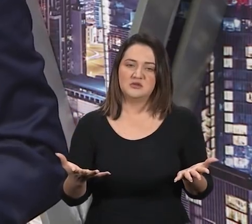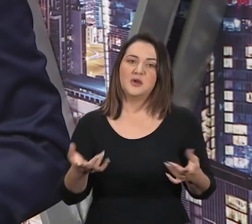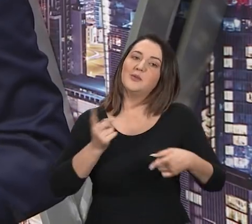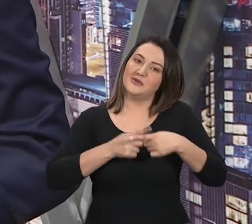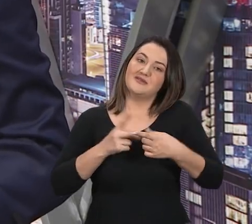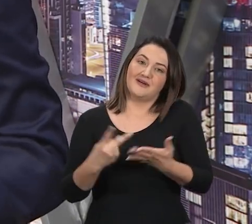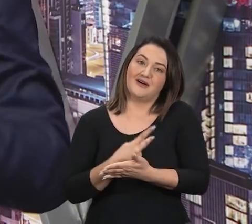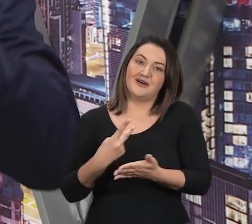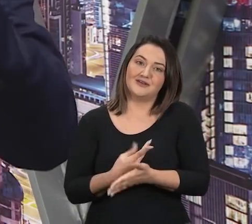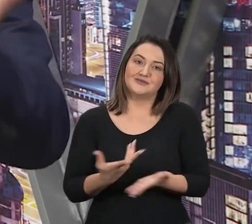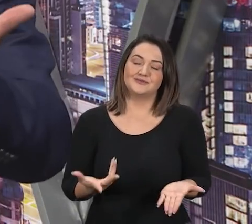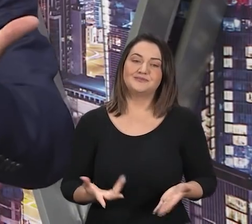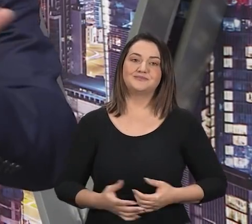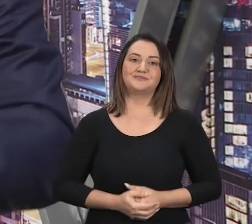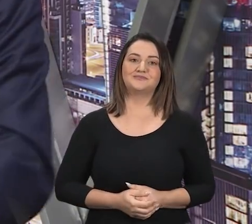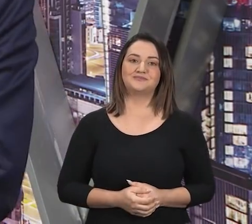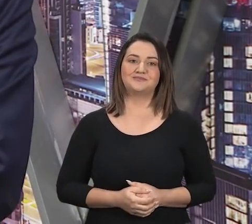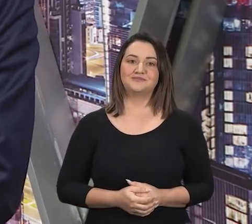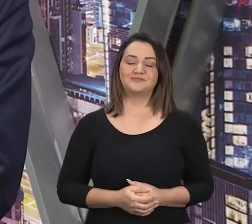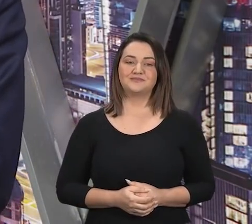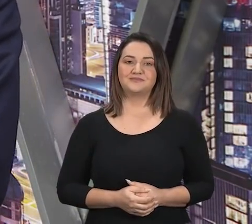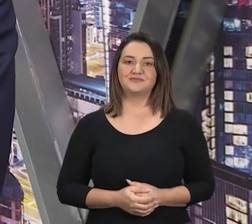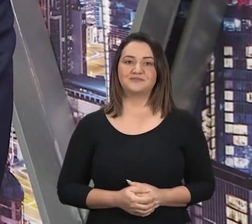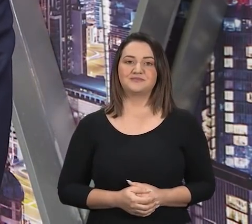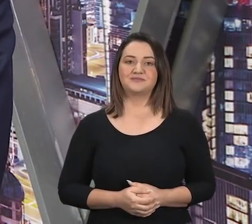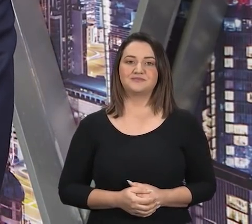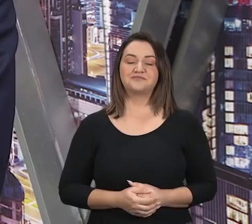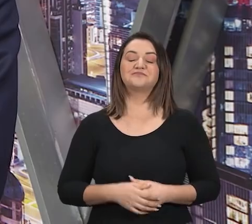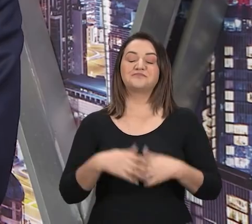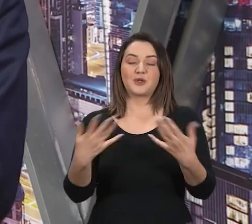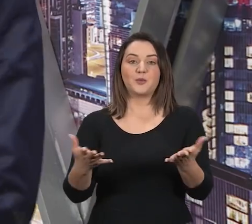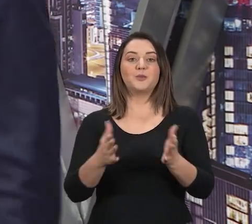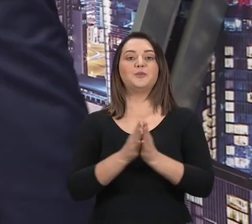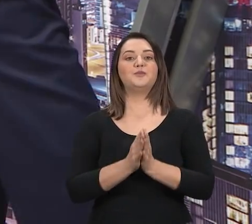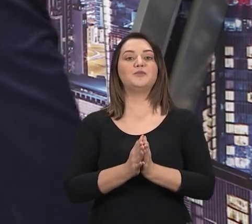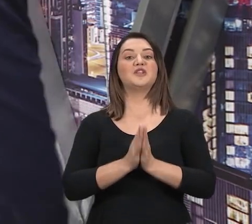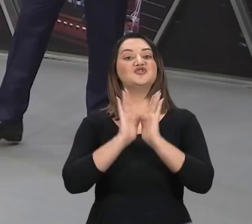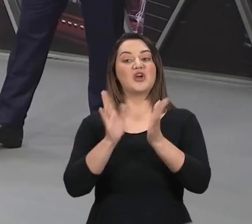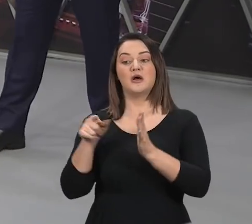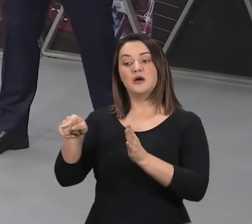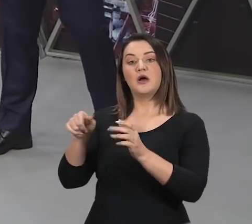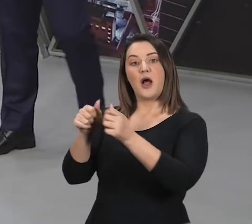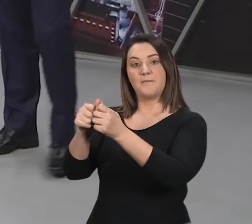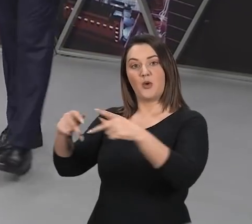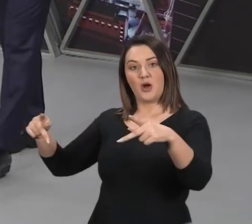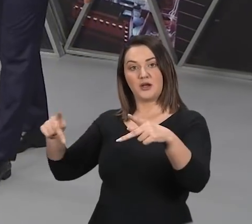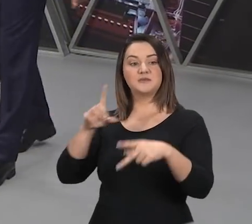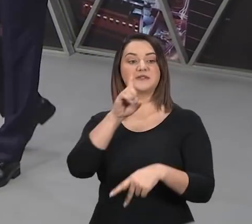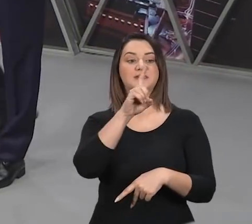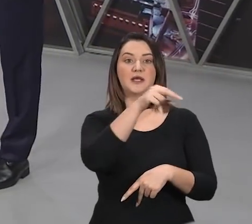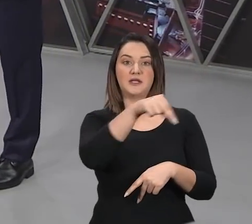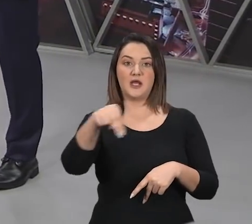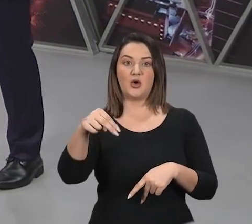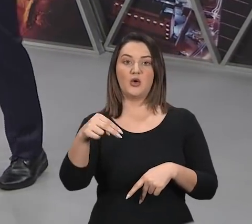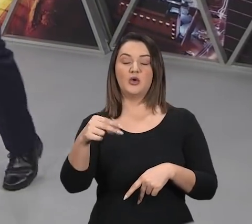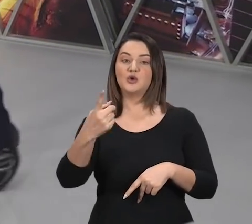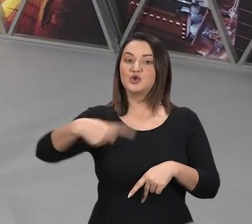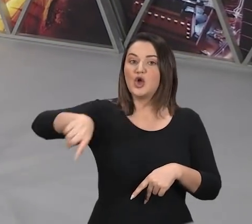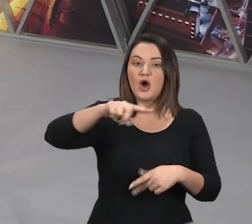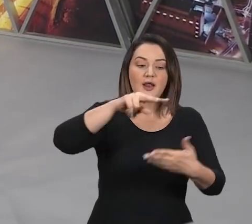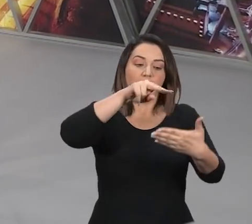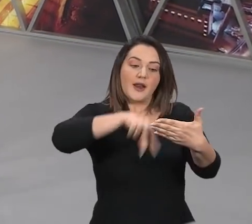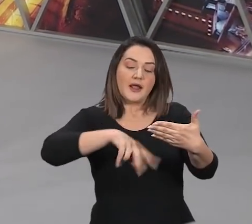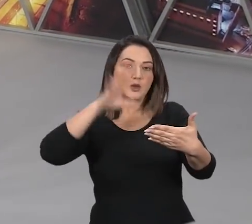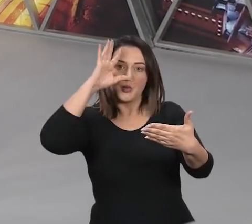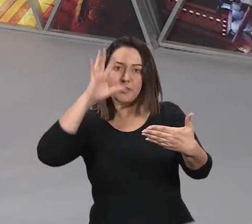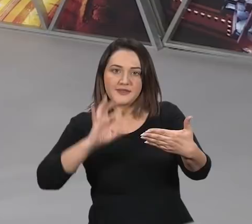do seu próprio jeito, porque daí está errado, tá bom? É isso aí. Então, já que o Apocalipse